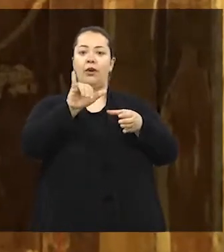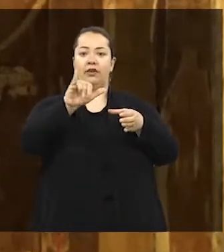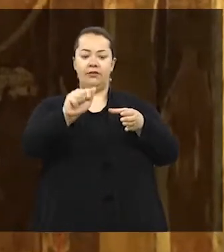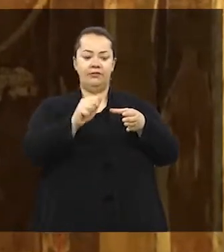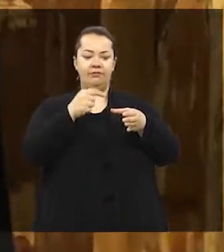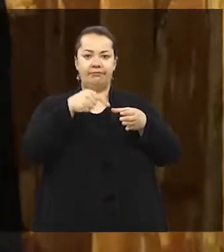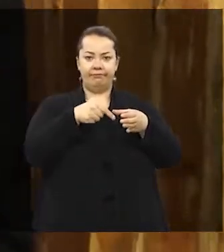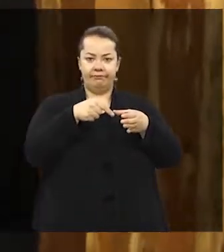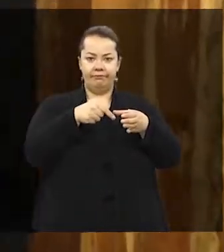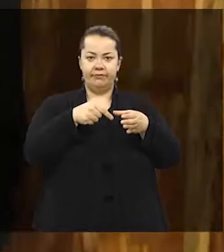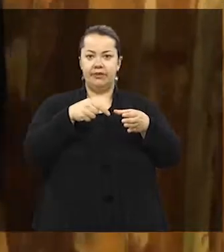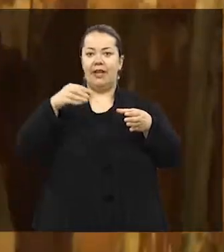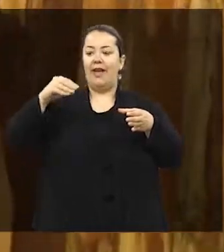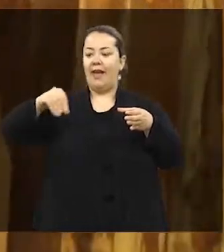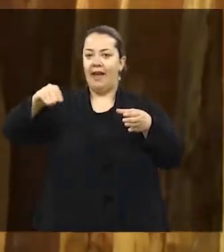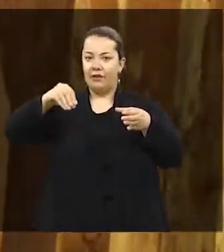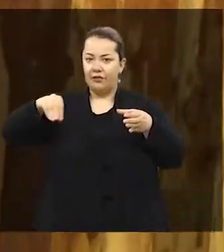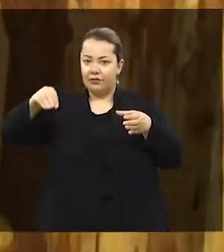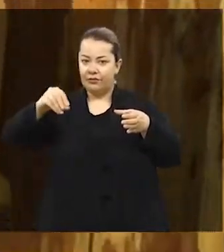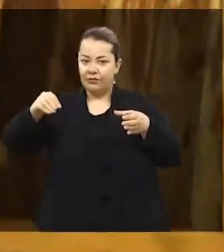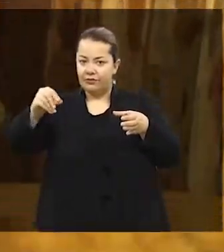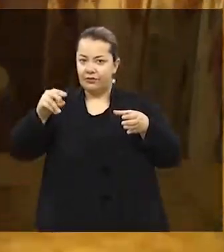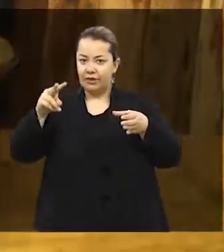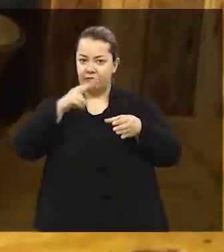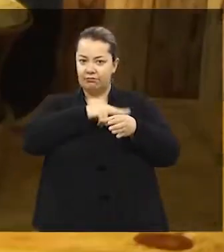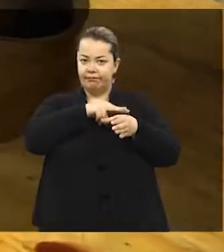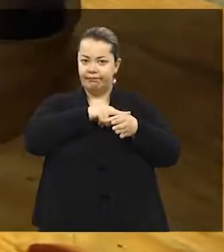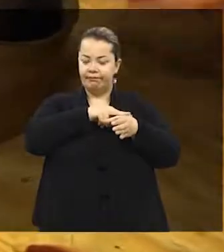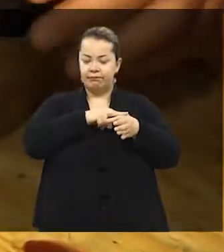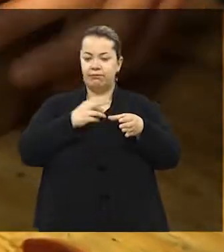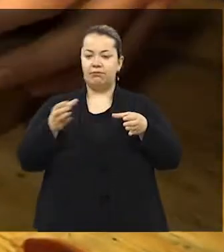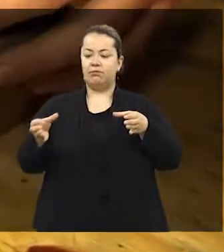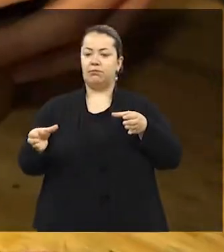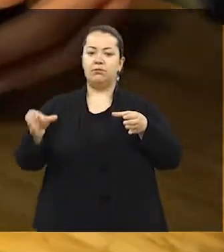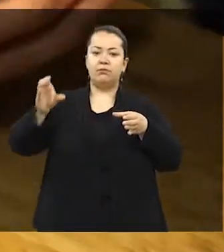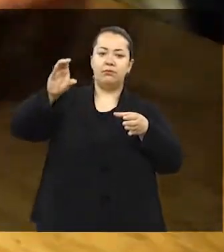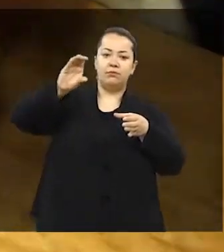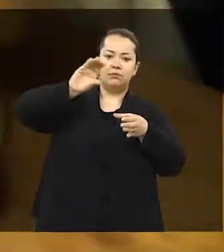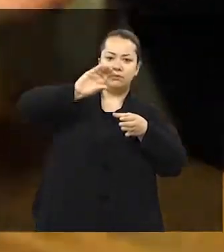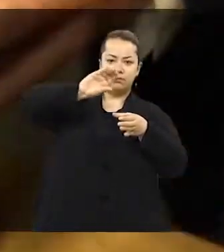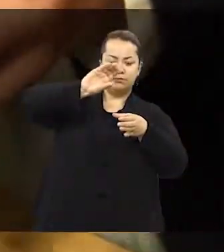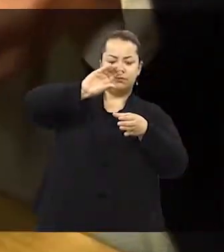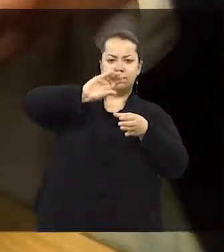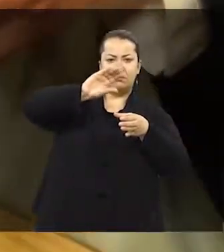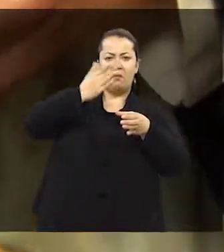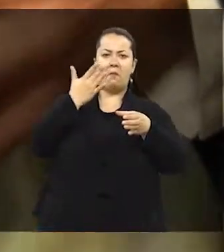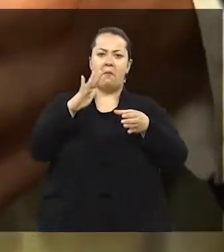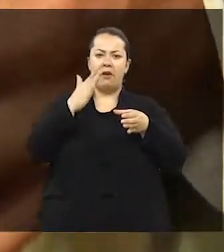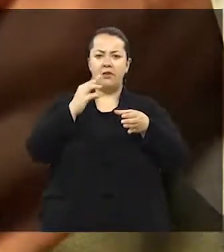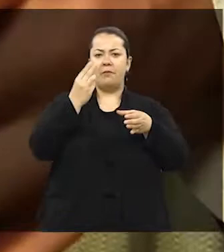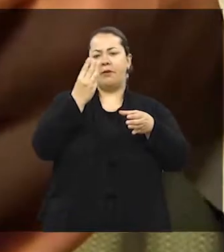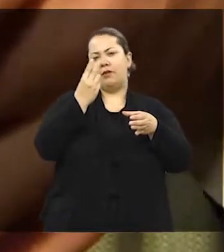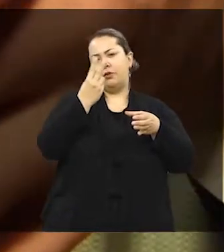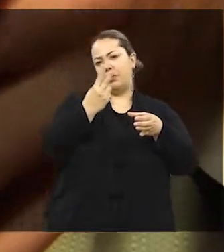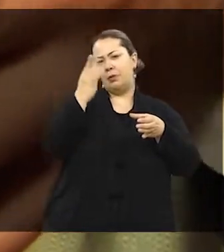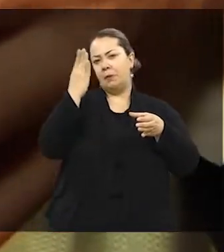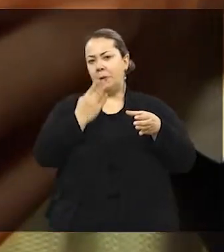consumo. Então vamos começar o mate. Primeiro pega-se a